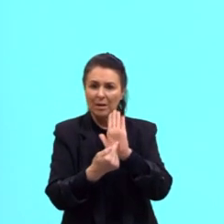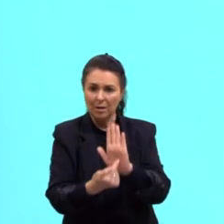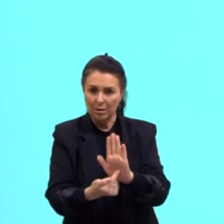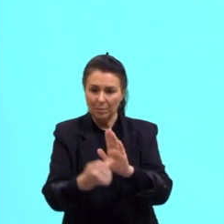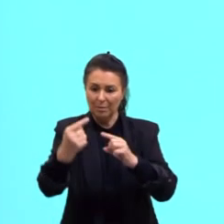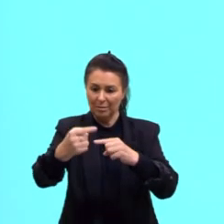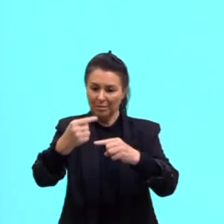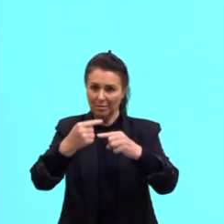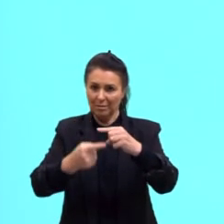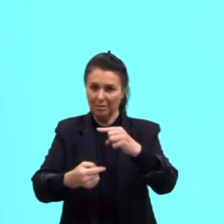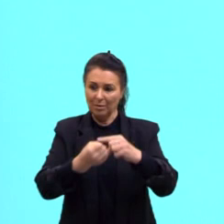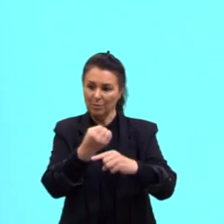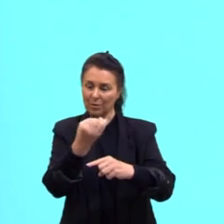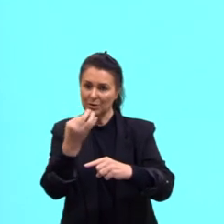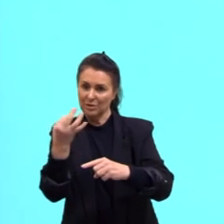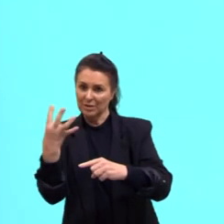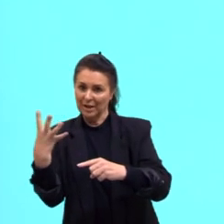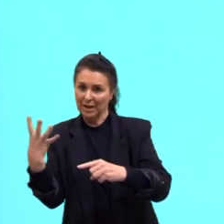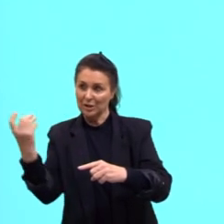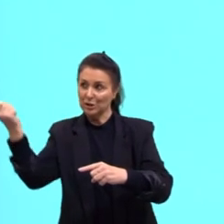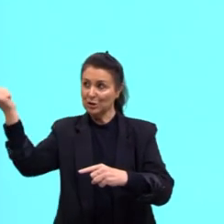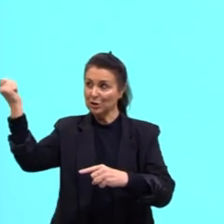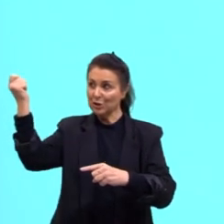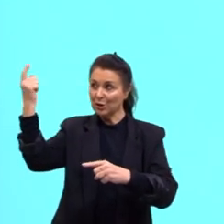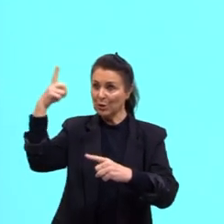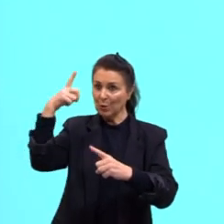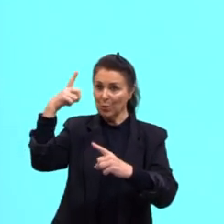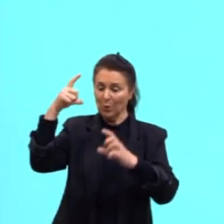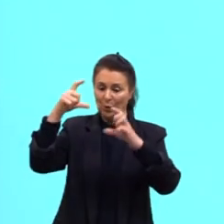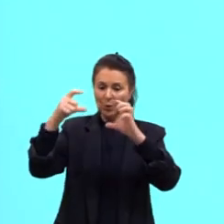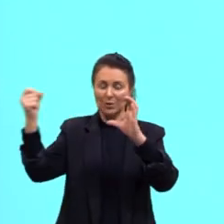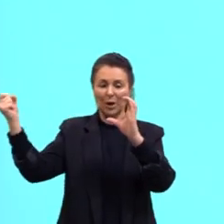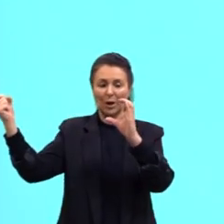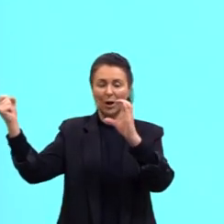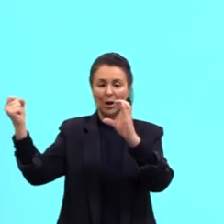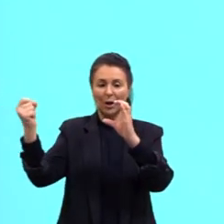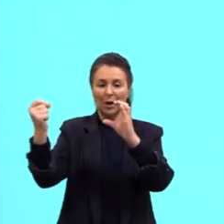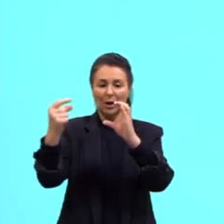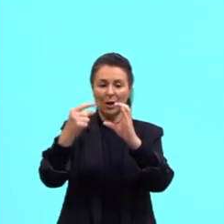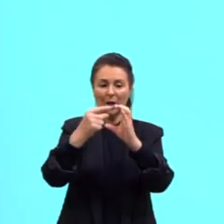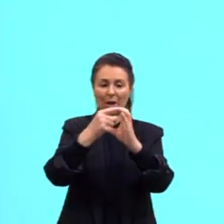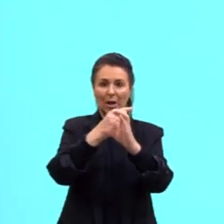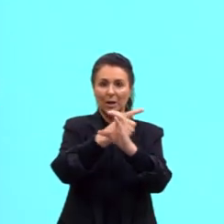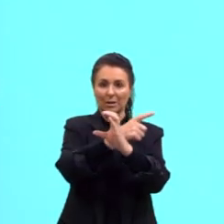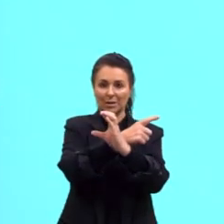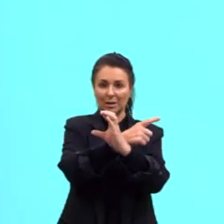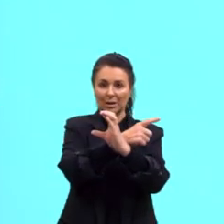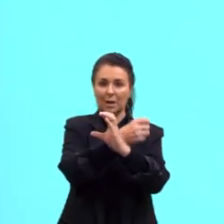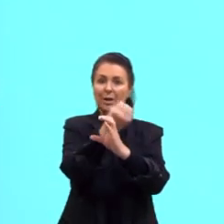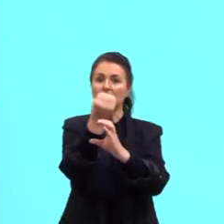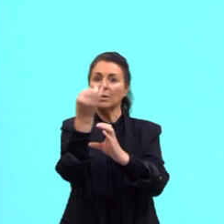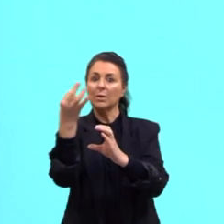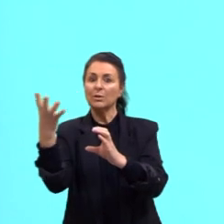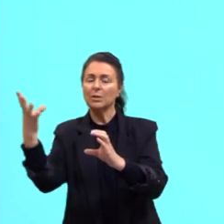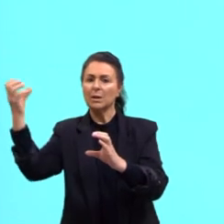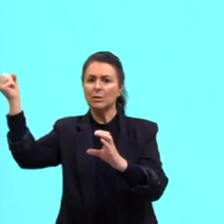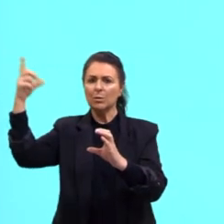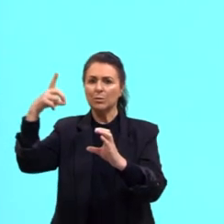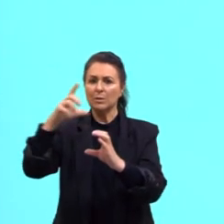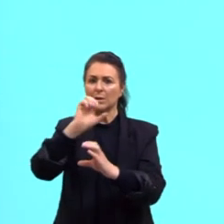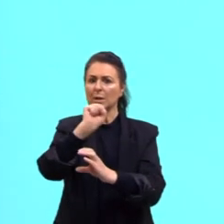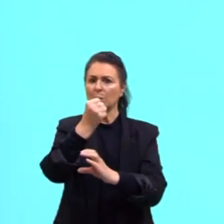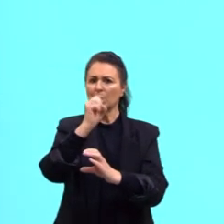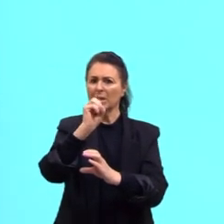a quantidade de luz que vai atravessar lente e a quantidade de luz que incide sobre ela então se eu tenho de